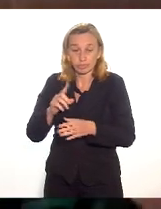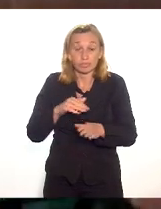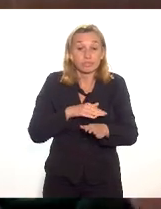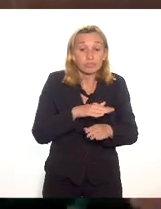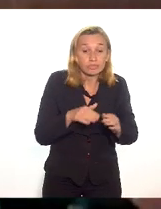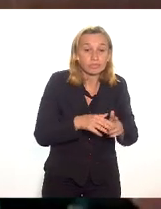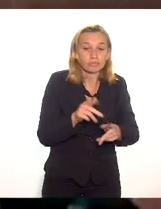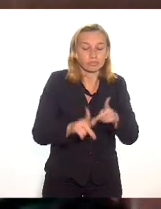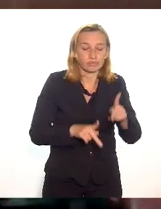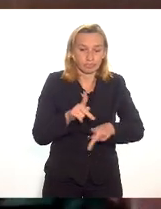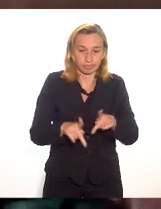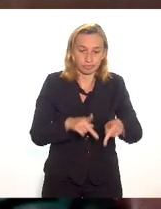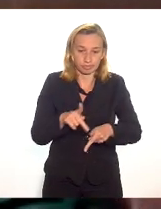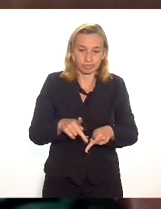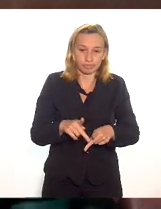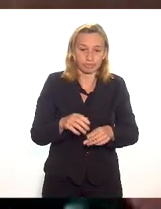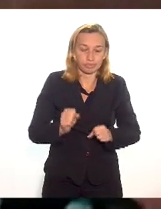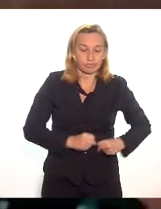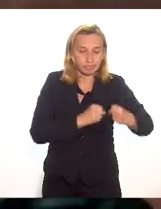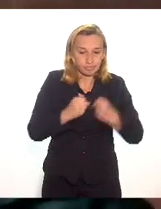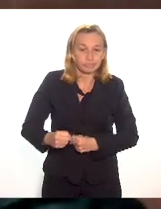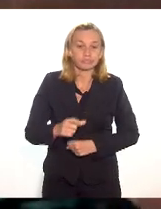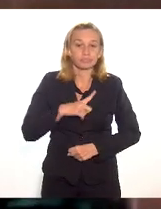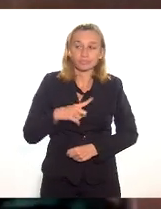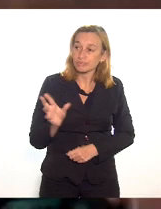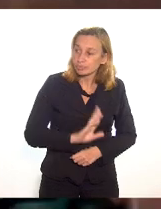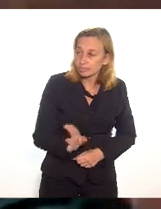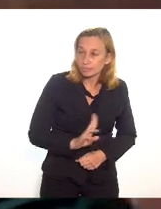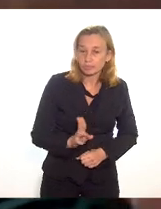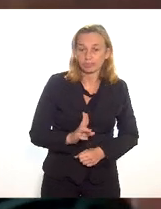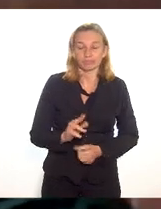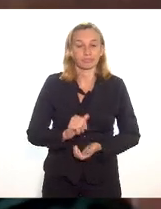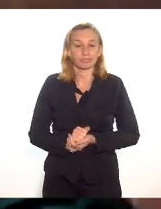têm nome, endereço, CPF,